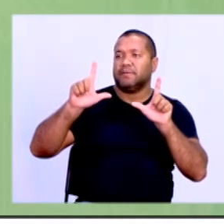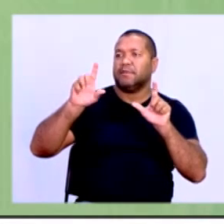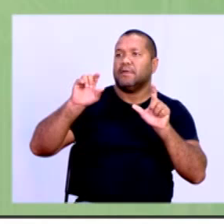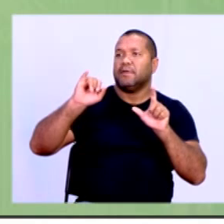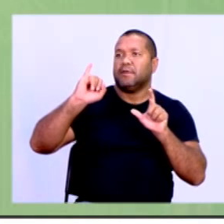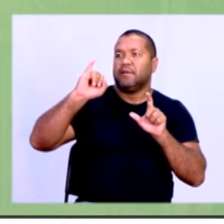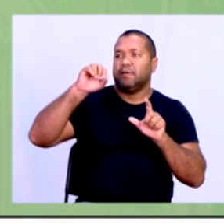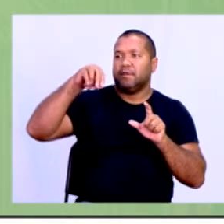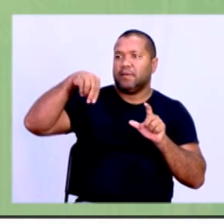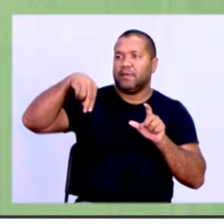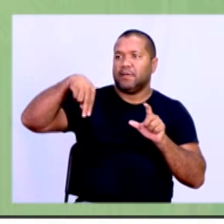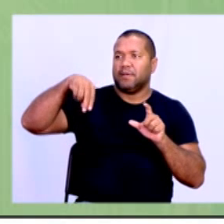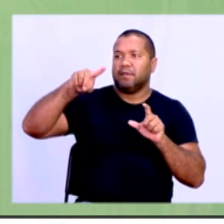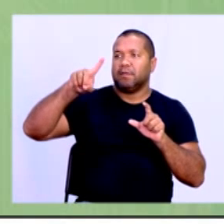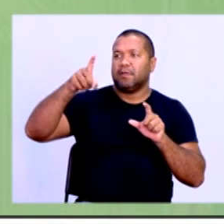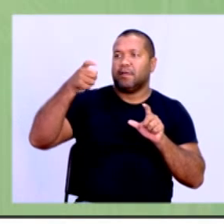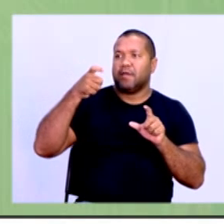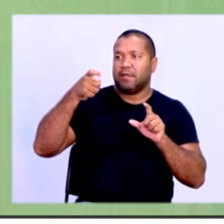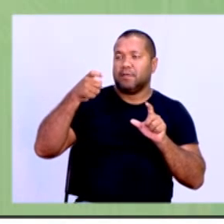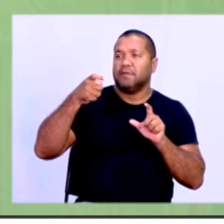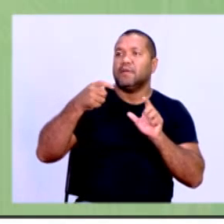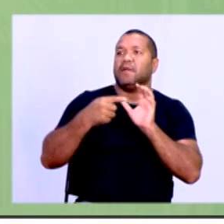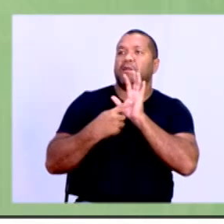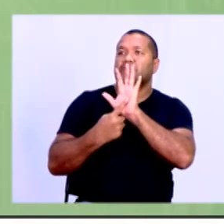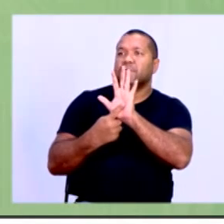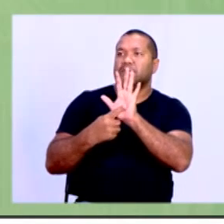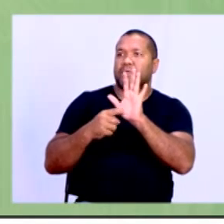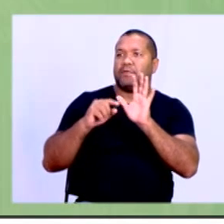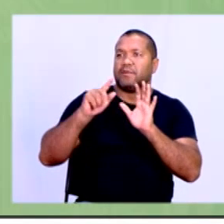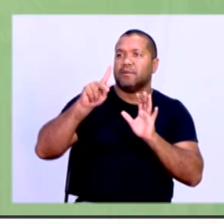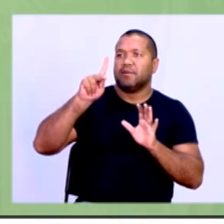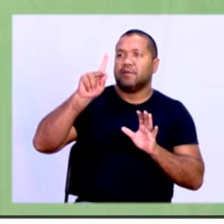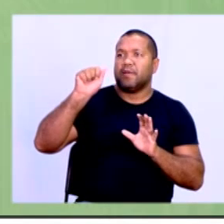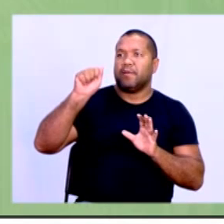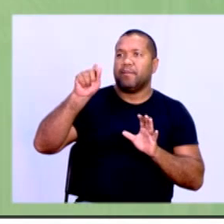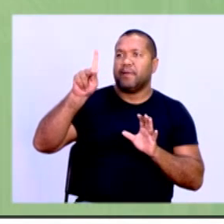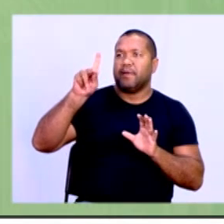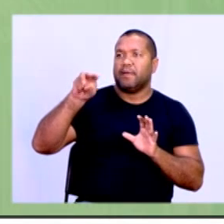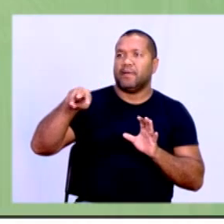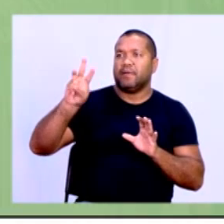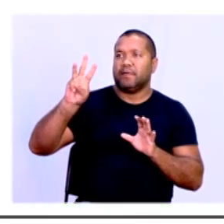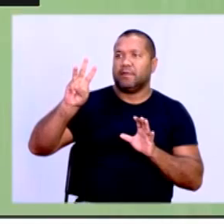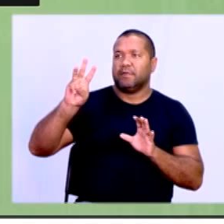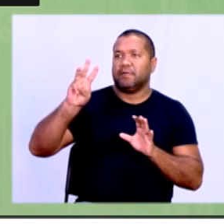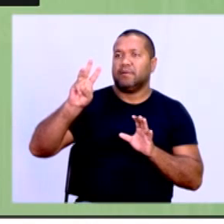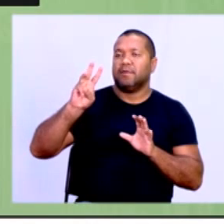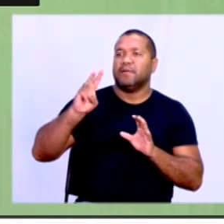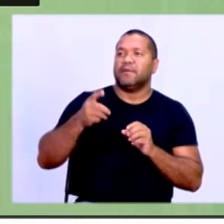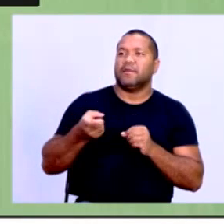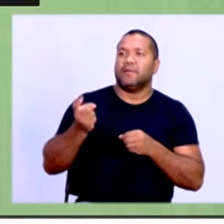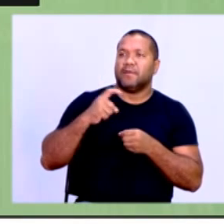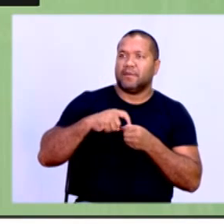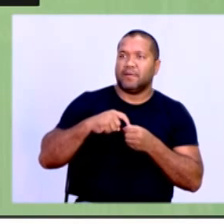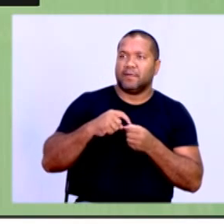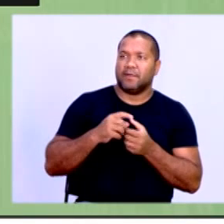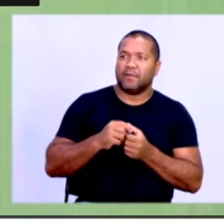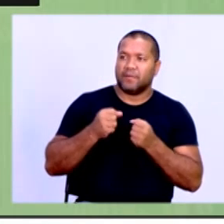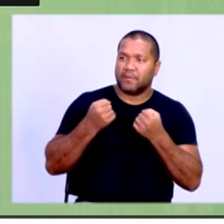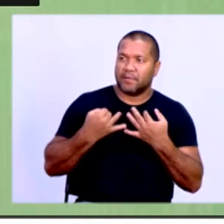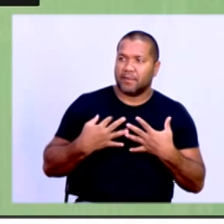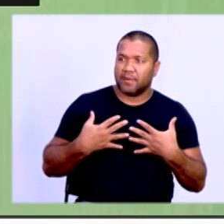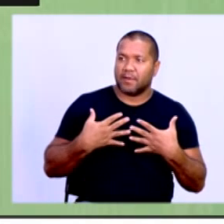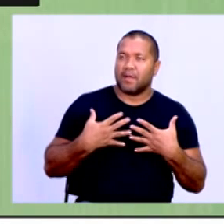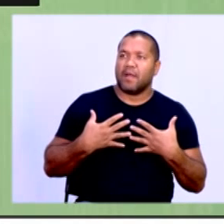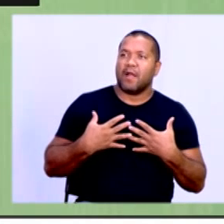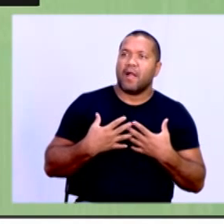um template que a gente vai ver aí no retorno da nossa atividade. Vou explicar para vocês com mais calma, né? E